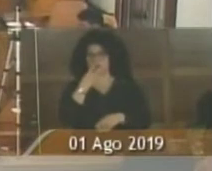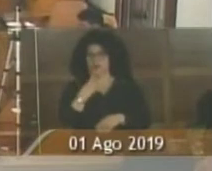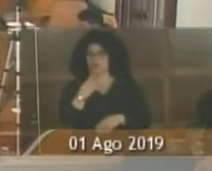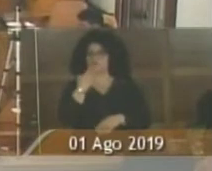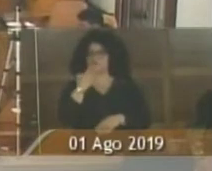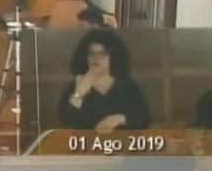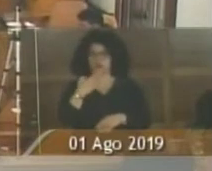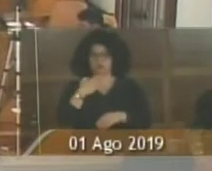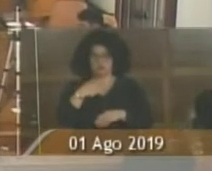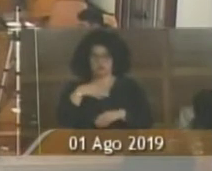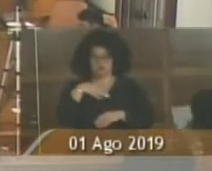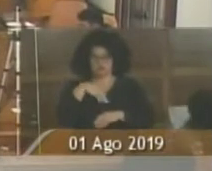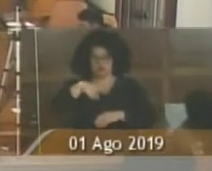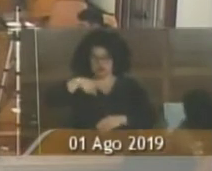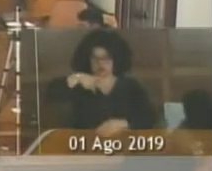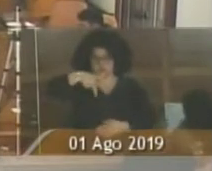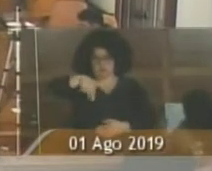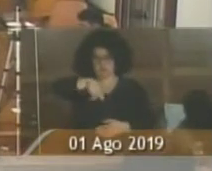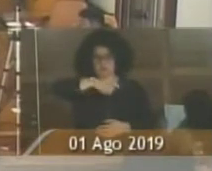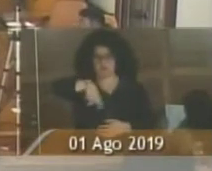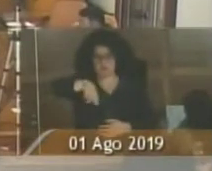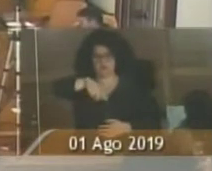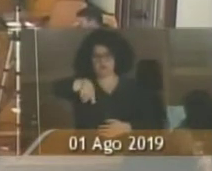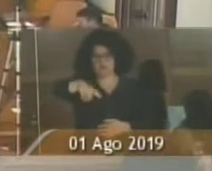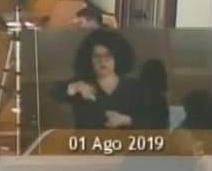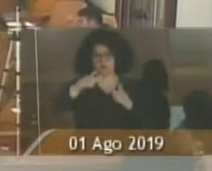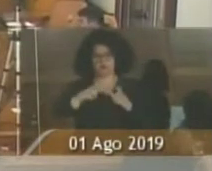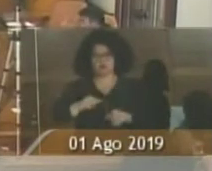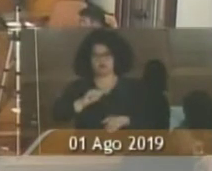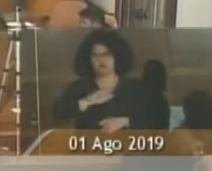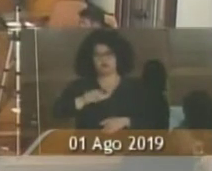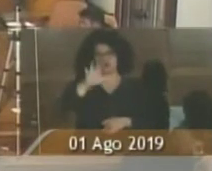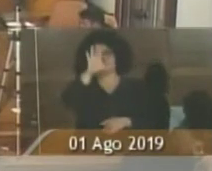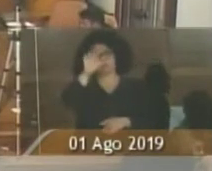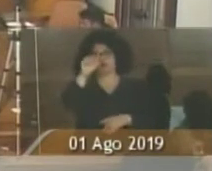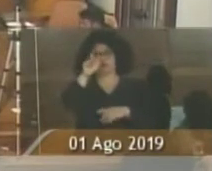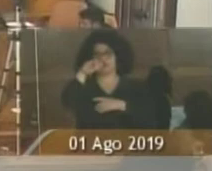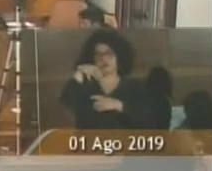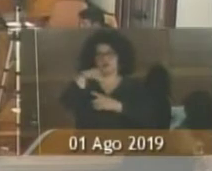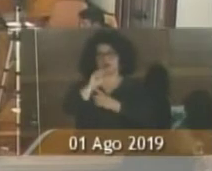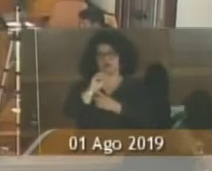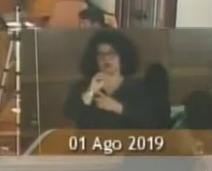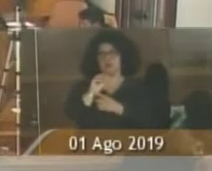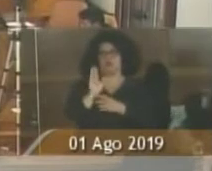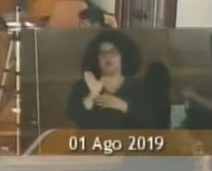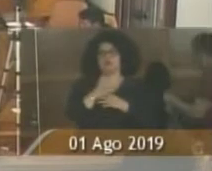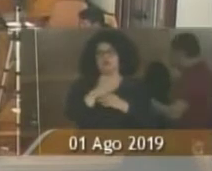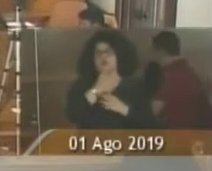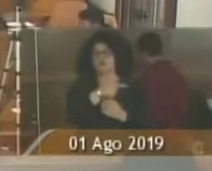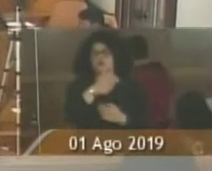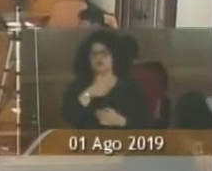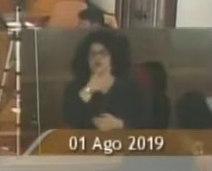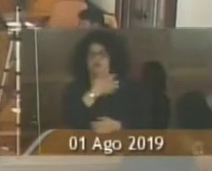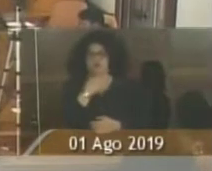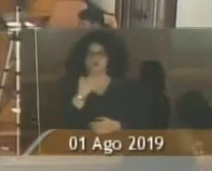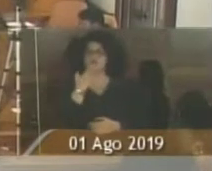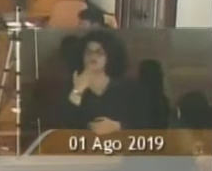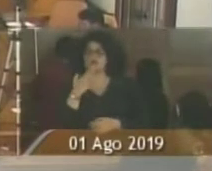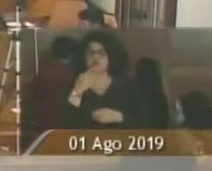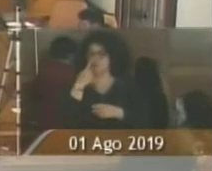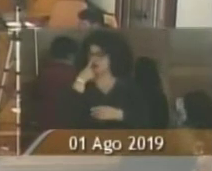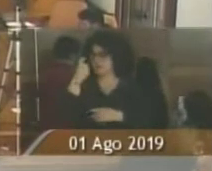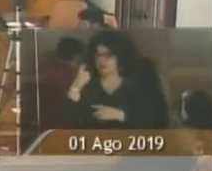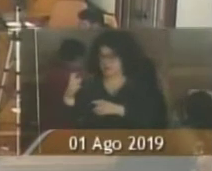rua Bacharel Armando de Carvalho Jordão, Morro do Carmo. Indicação 2244, indicando ao prefeito a construção de uma lixeira de concreto na